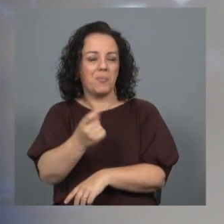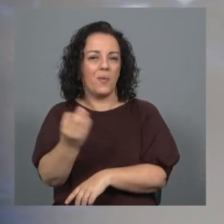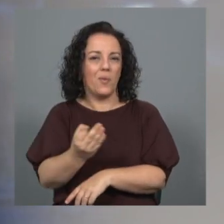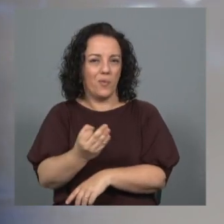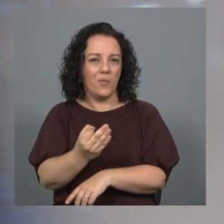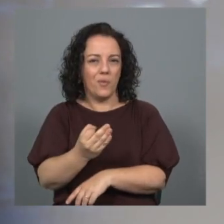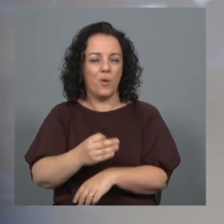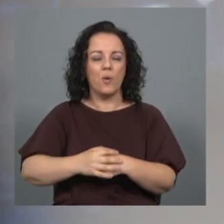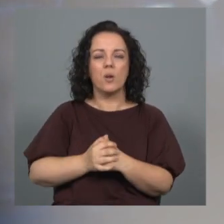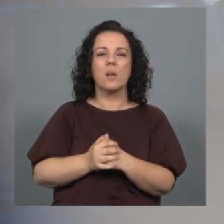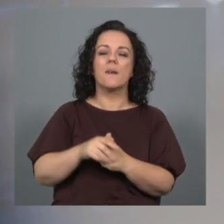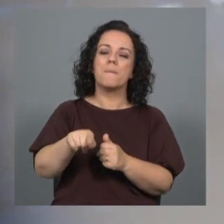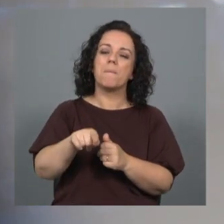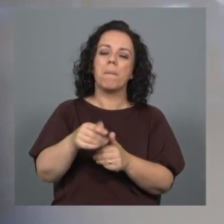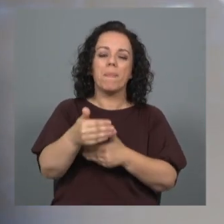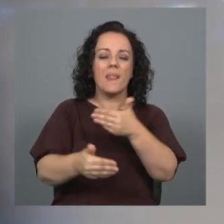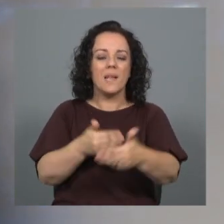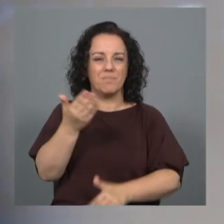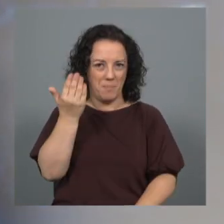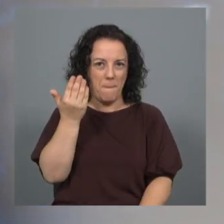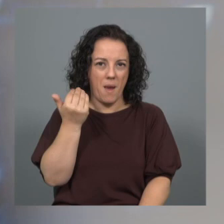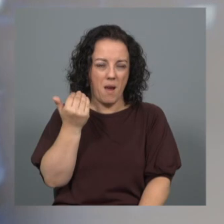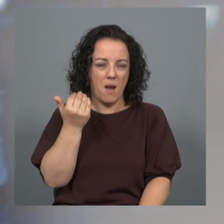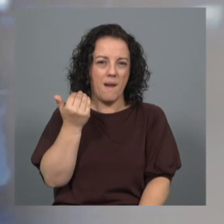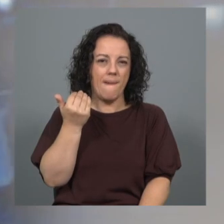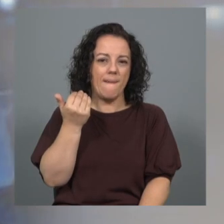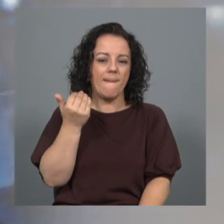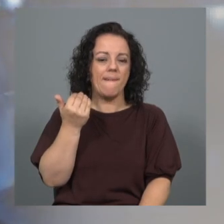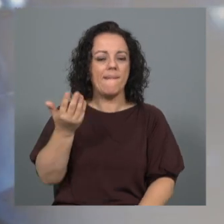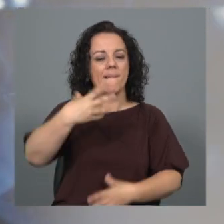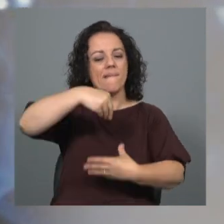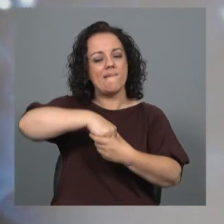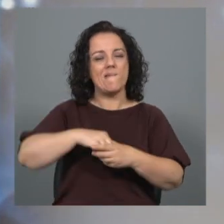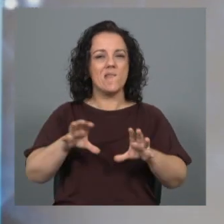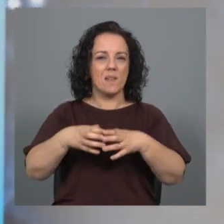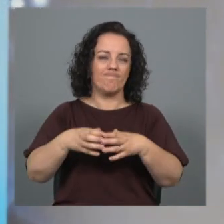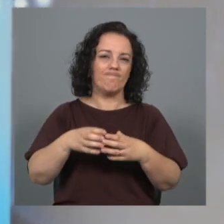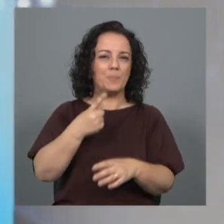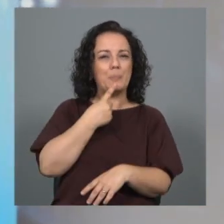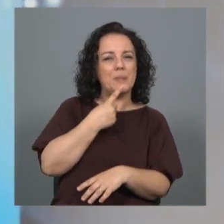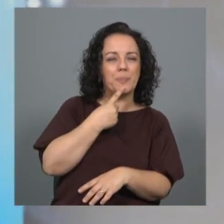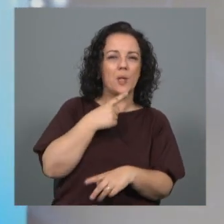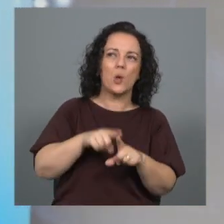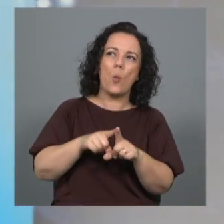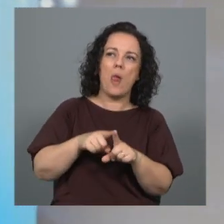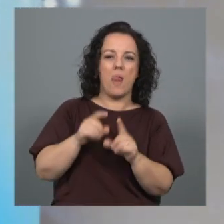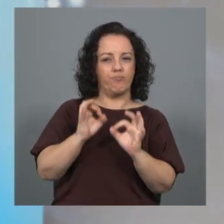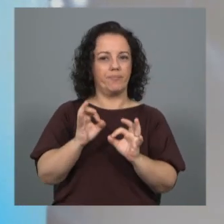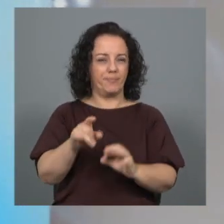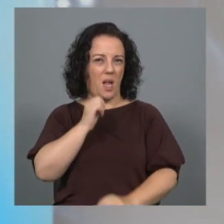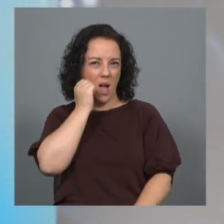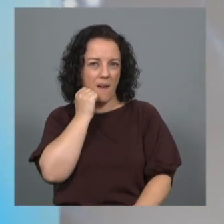Há ainda aqui caminho a fazer por parte das nossas comunidades cristãs, perceber isto realmente como algo grave? Não, eu